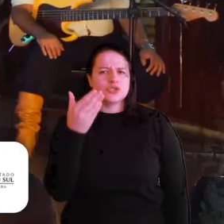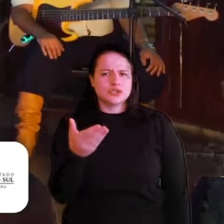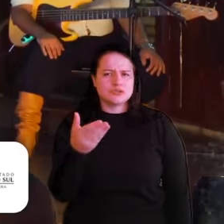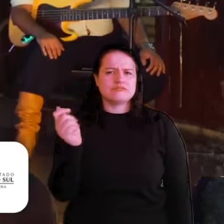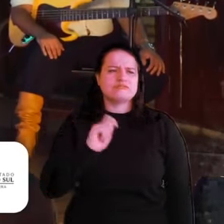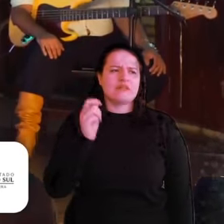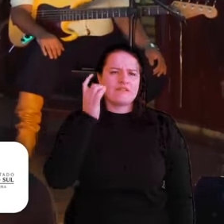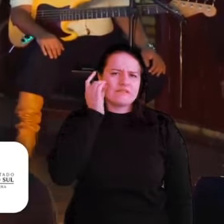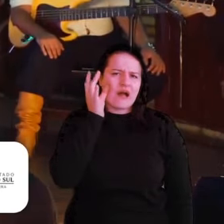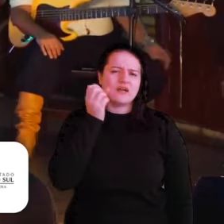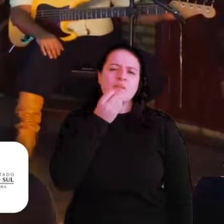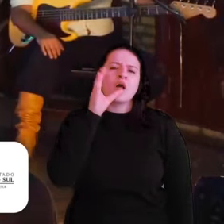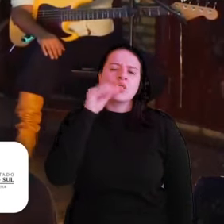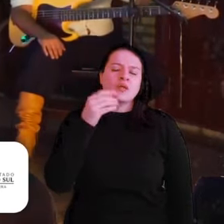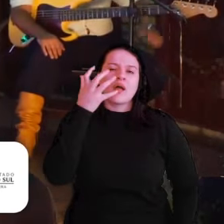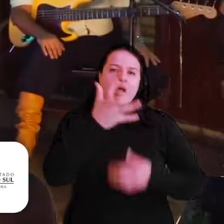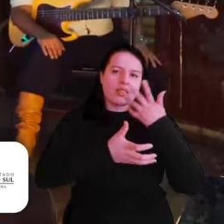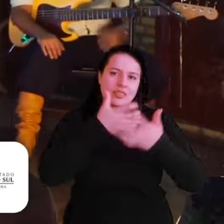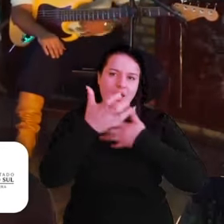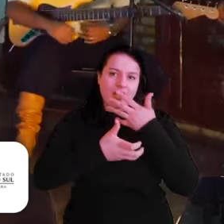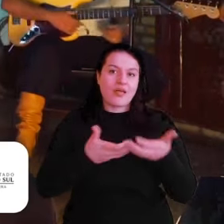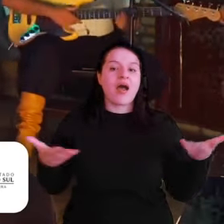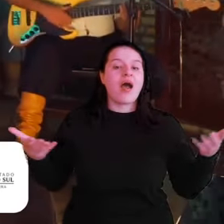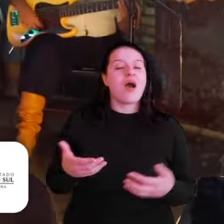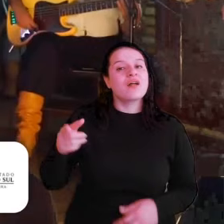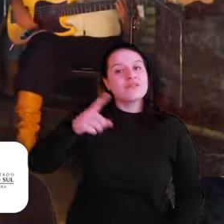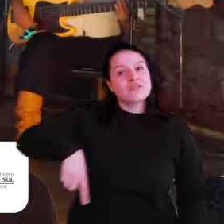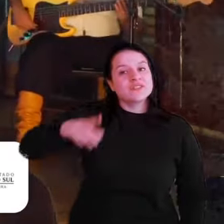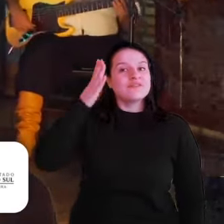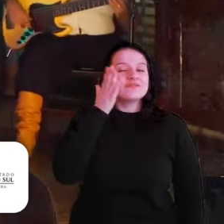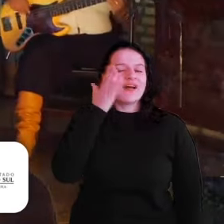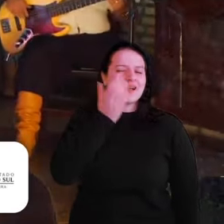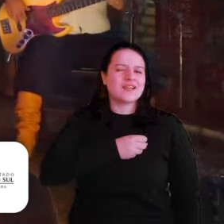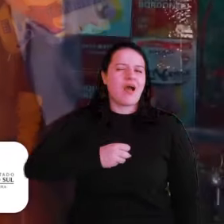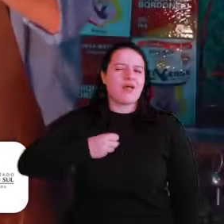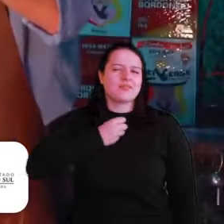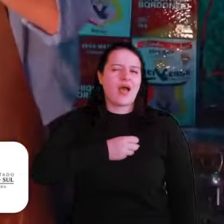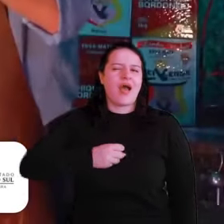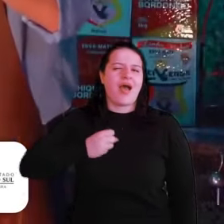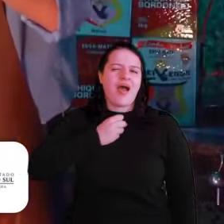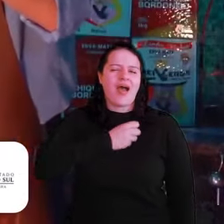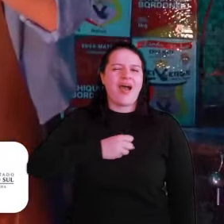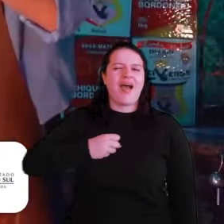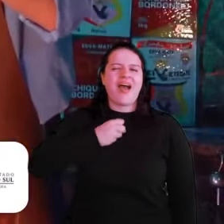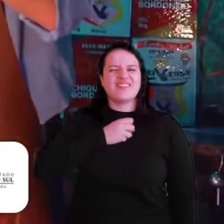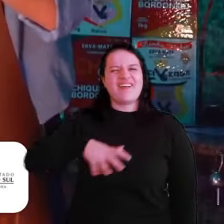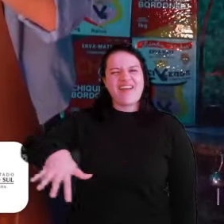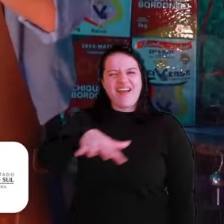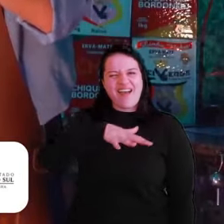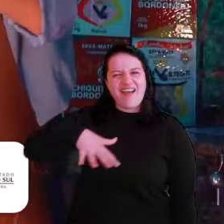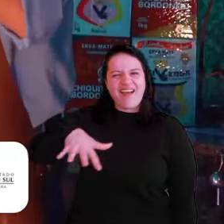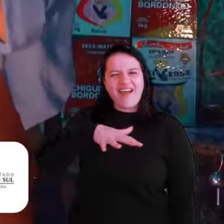Boa noite não, mas cantando. É muito fácil, né? Boa noite cantando. Então tá, então vamos carcar pra vocês, pra matar a saudade da